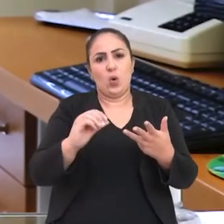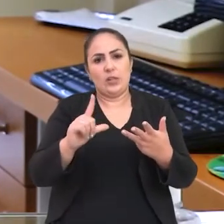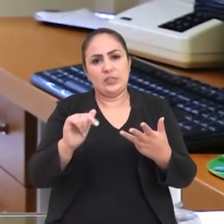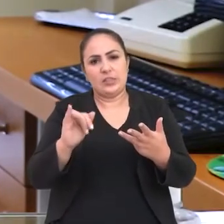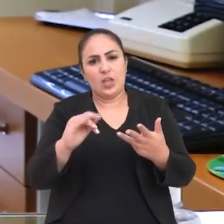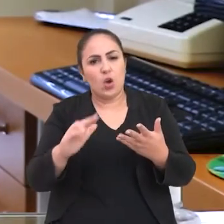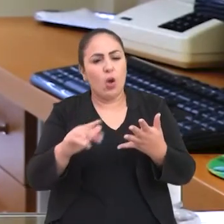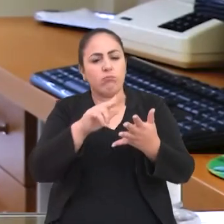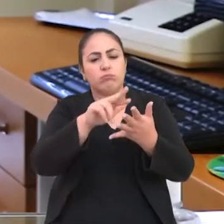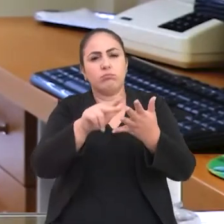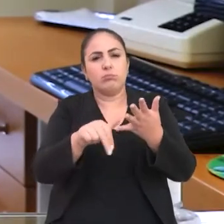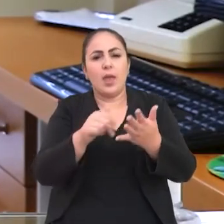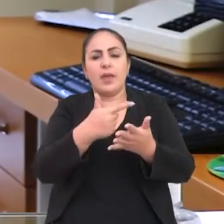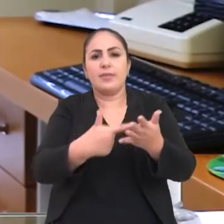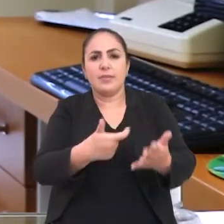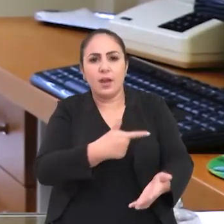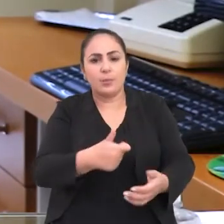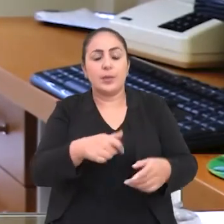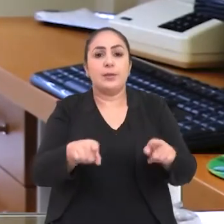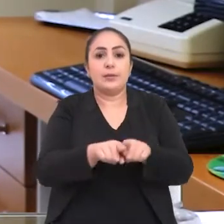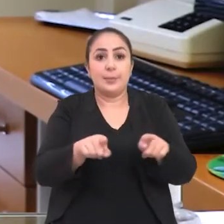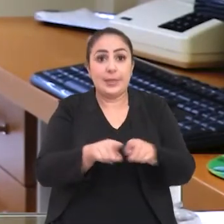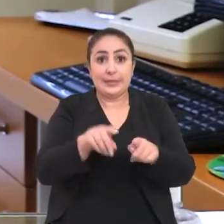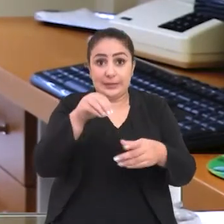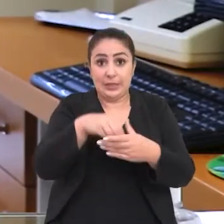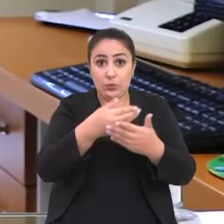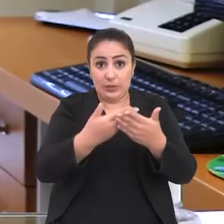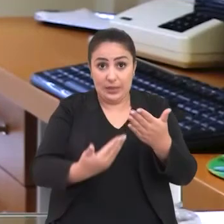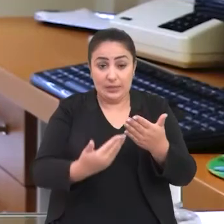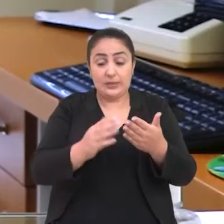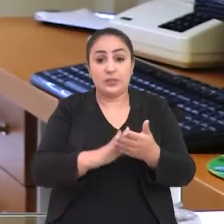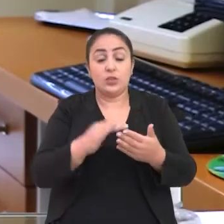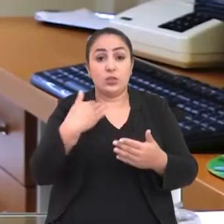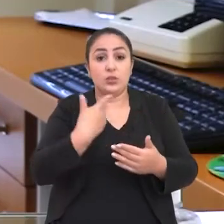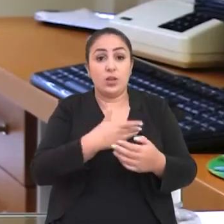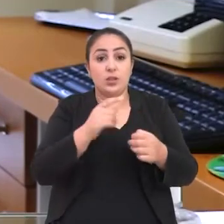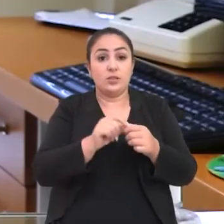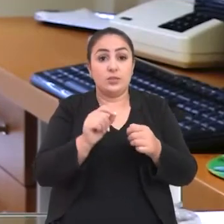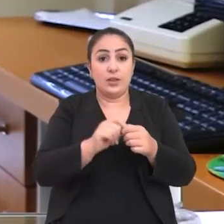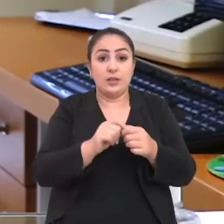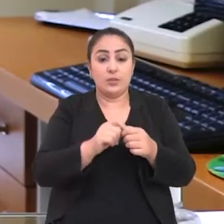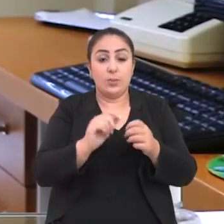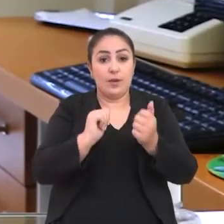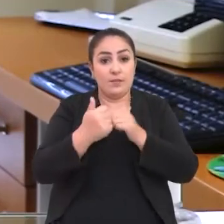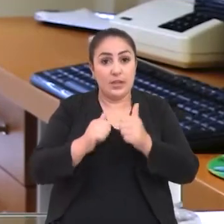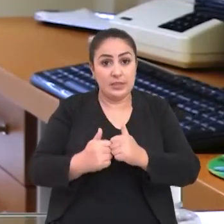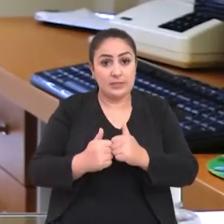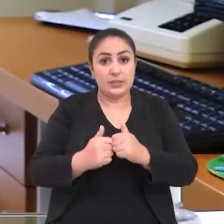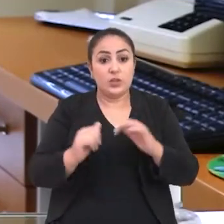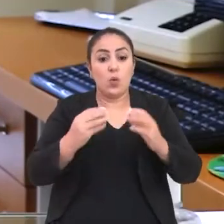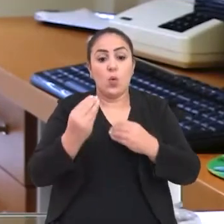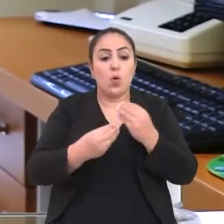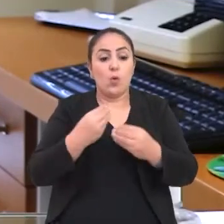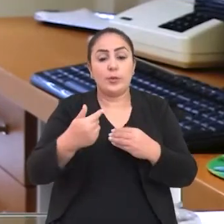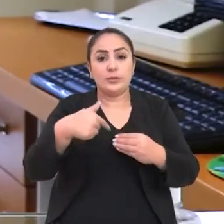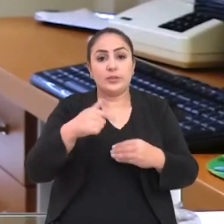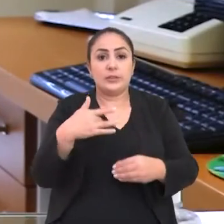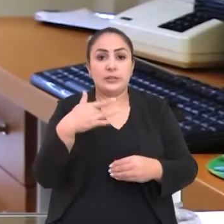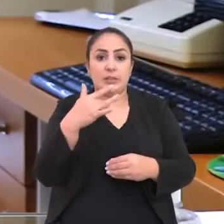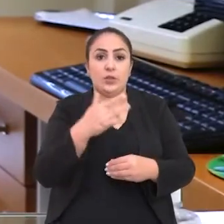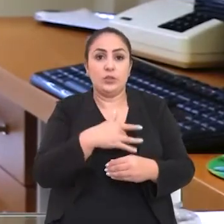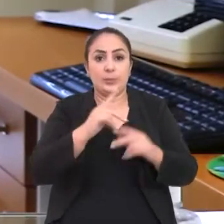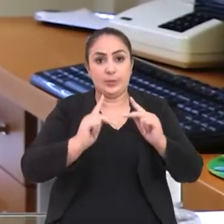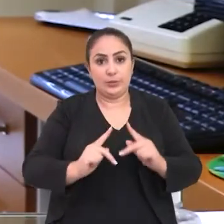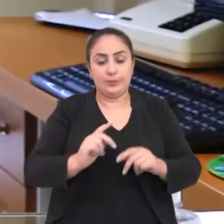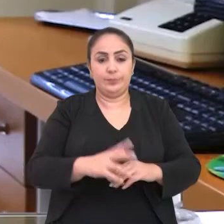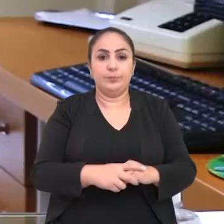glicemia, colesterol, triglicerídeo, porque dentre essas coisas a gente faz um screening, uma avaliação de como está